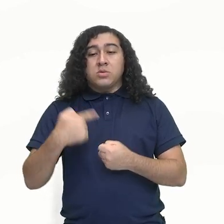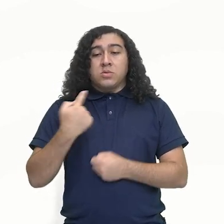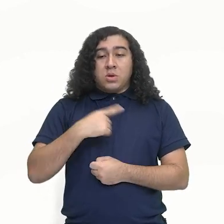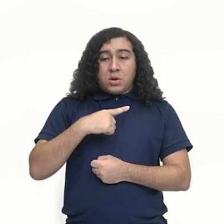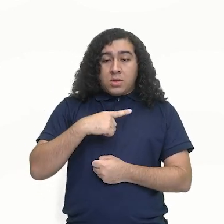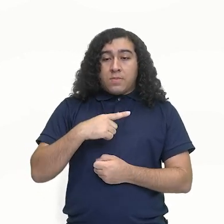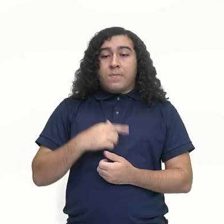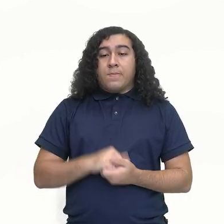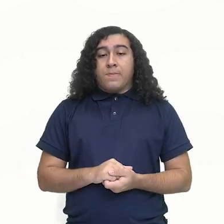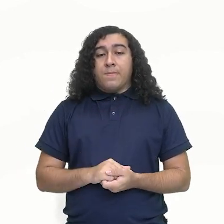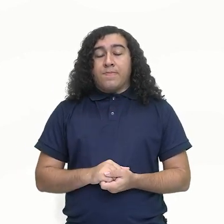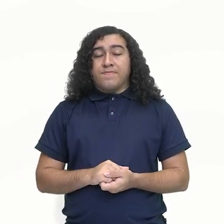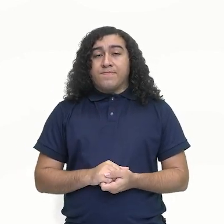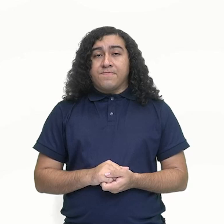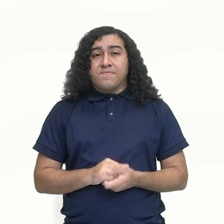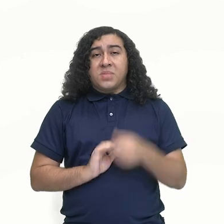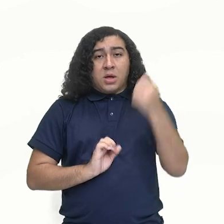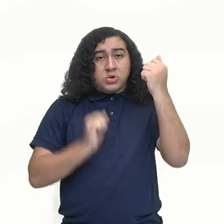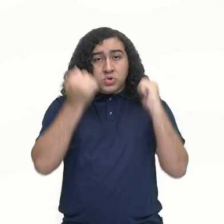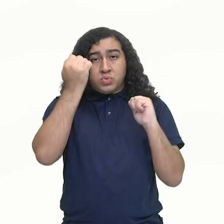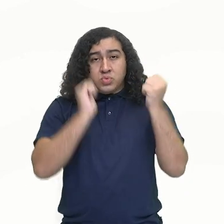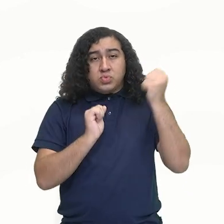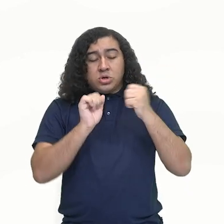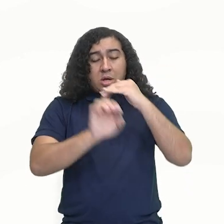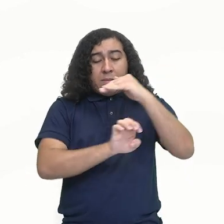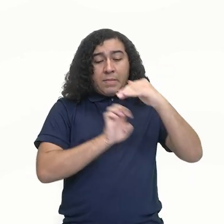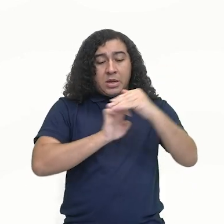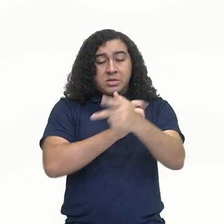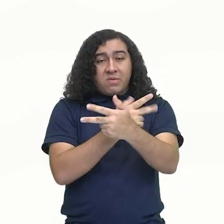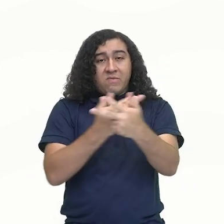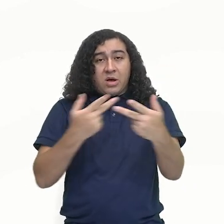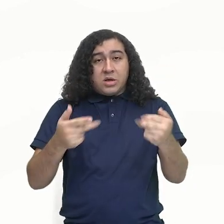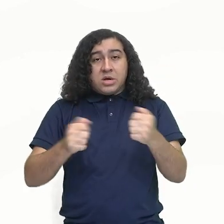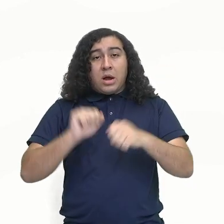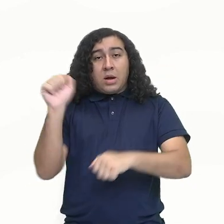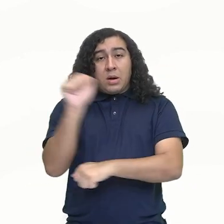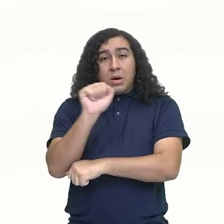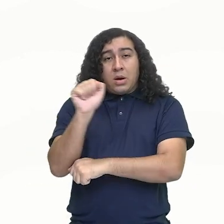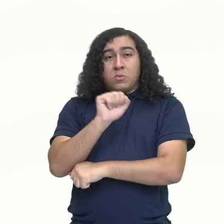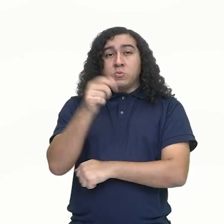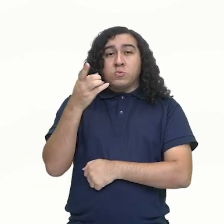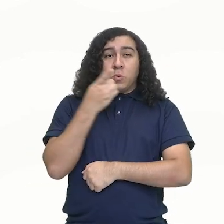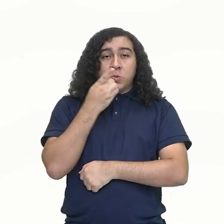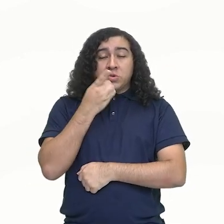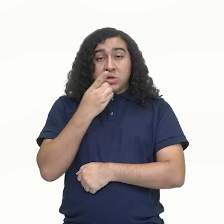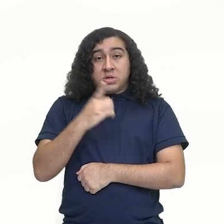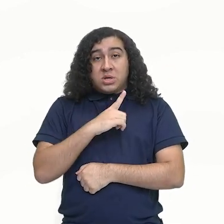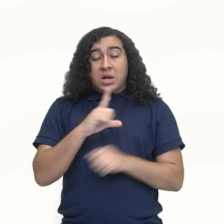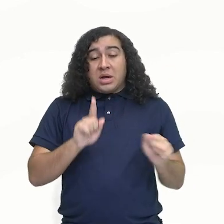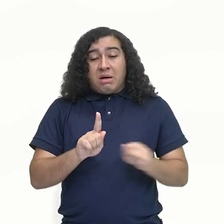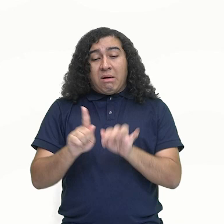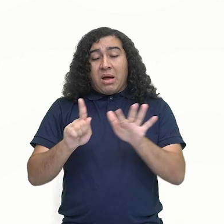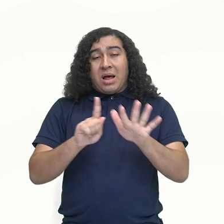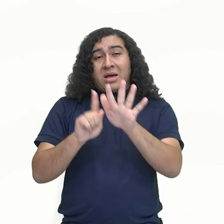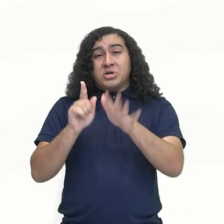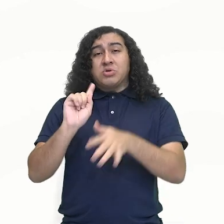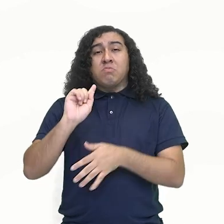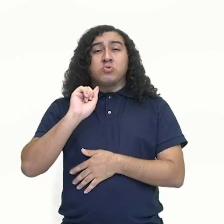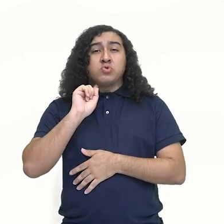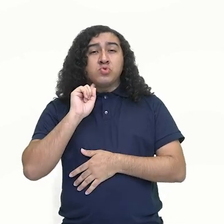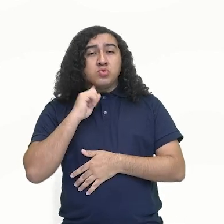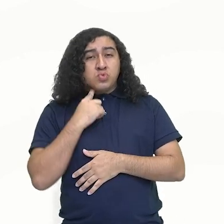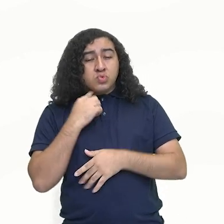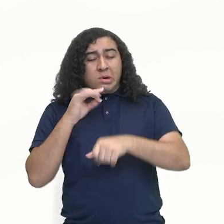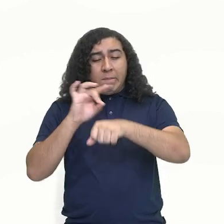tem muitas indústrias, automóveis, emitindo ali todos os dias esses gases poluentes,